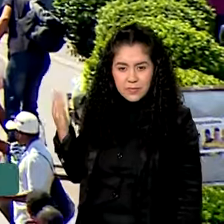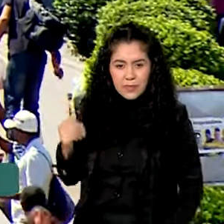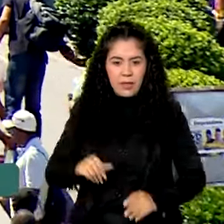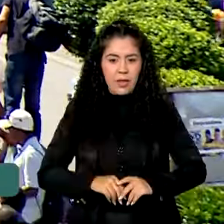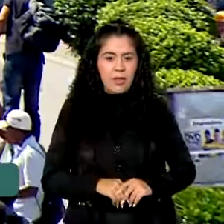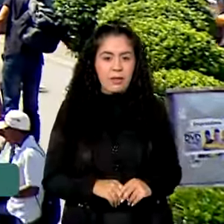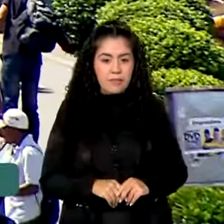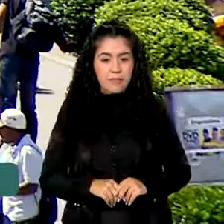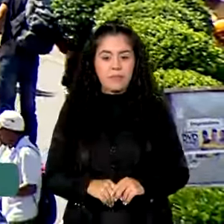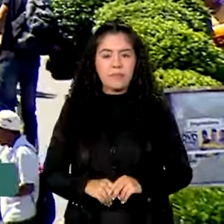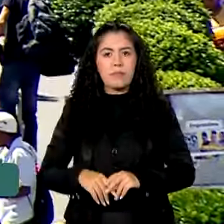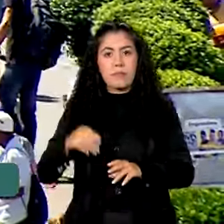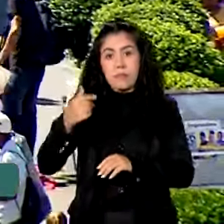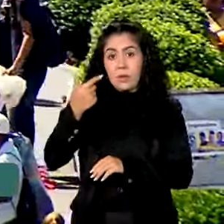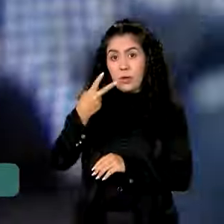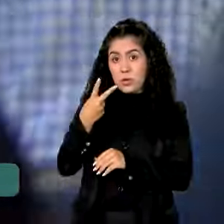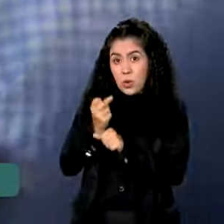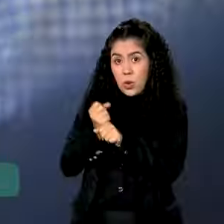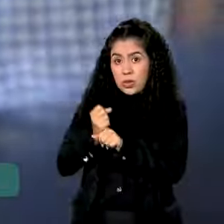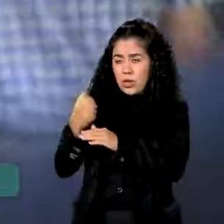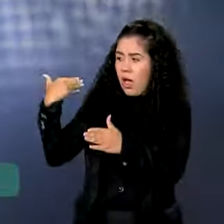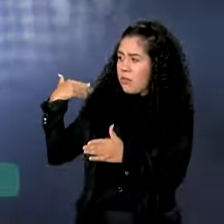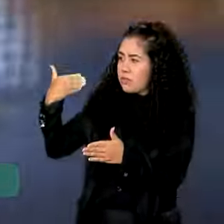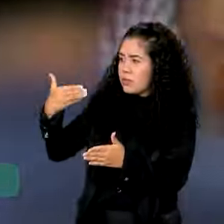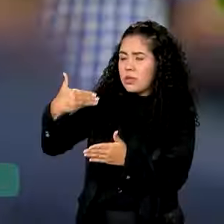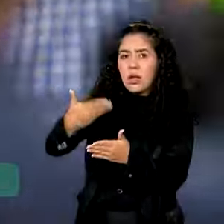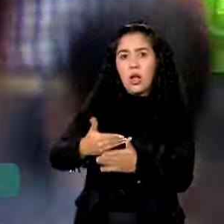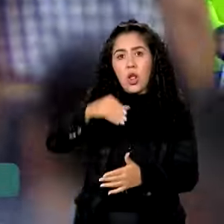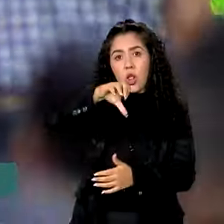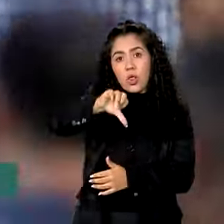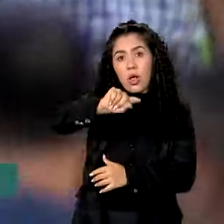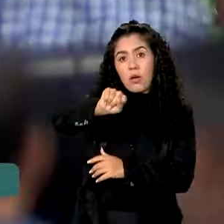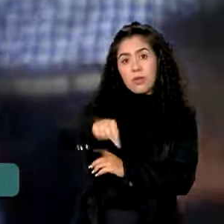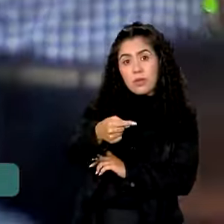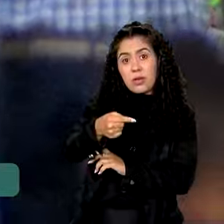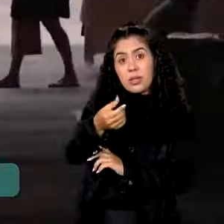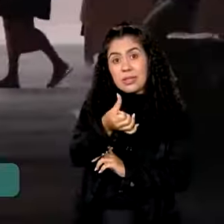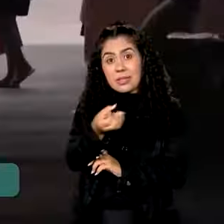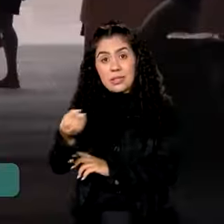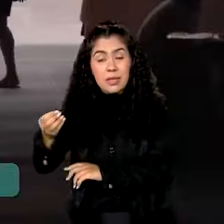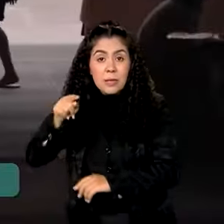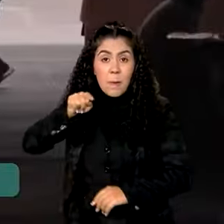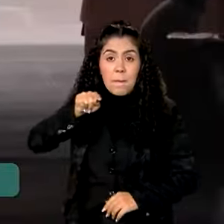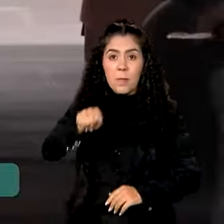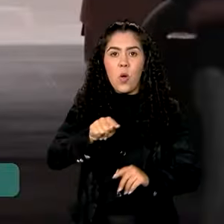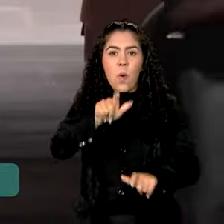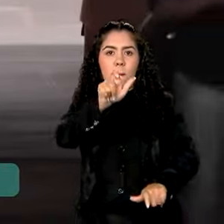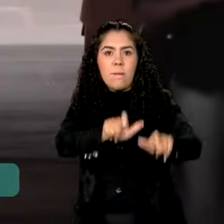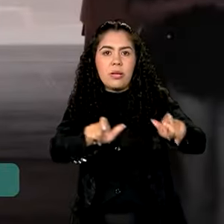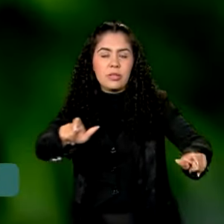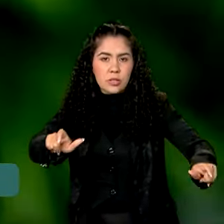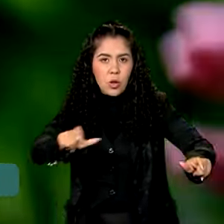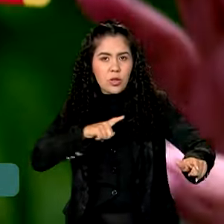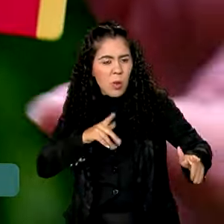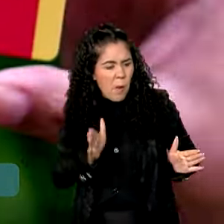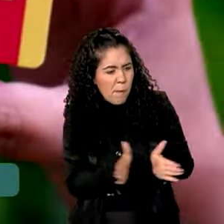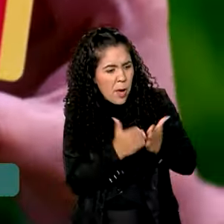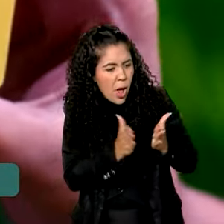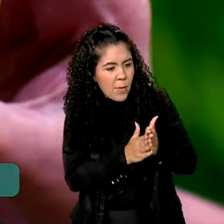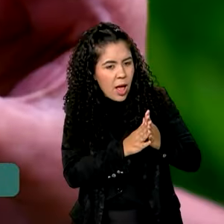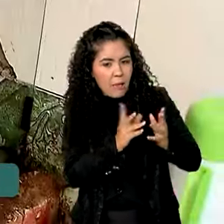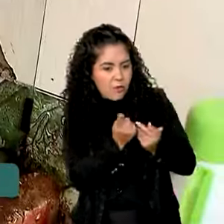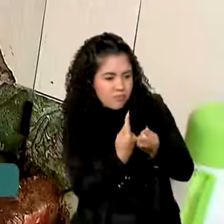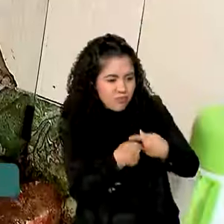Nos últimos dois anos, 9 milhões e 600 mil pessoas saíram da condição de extrema